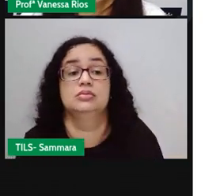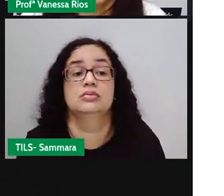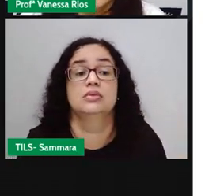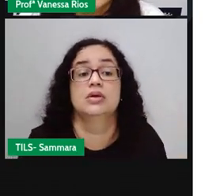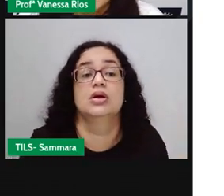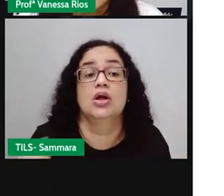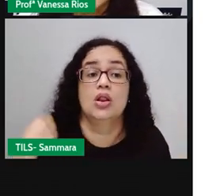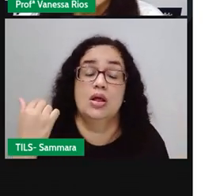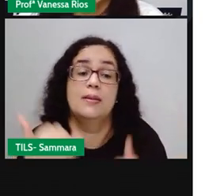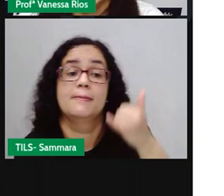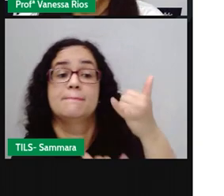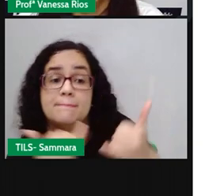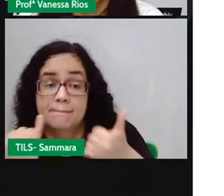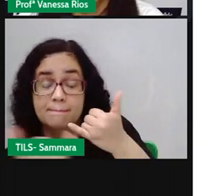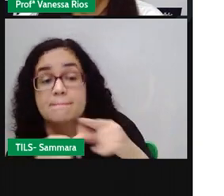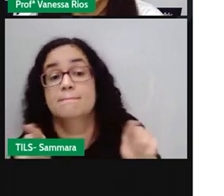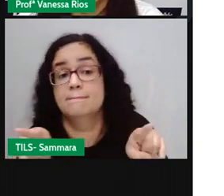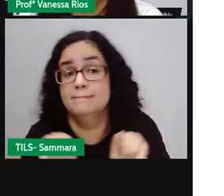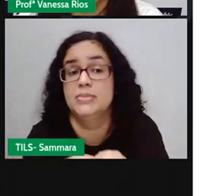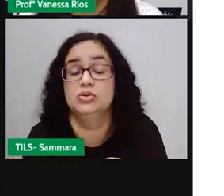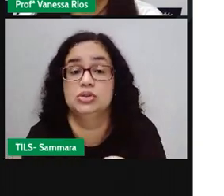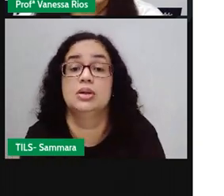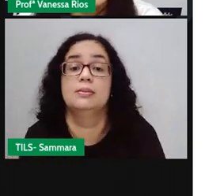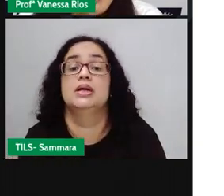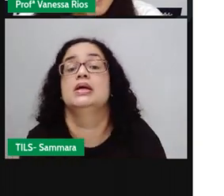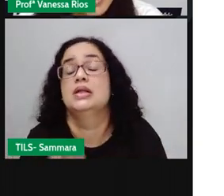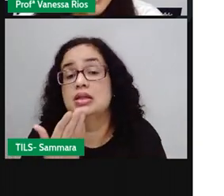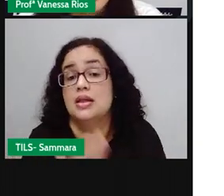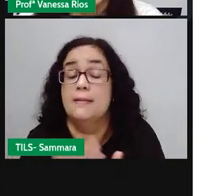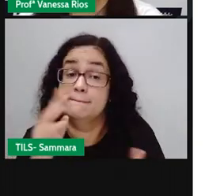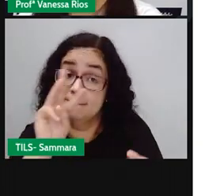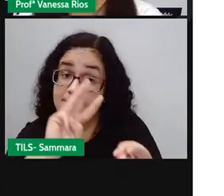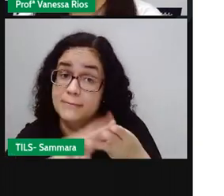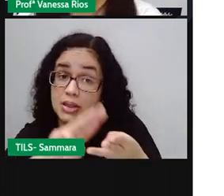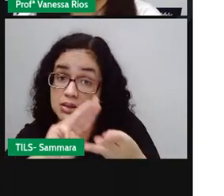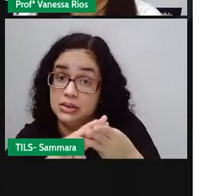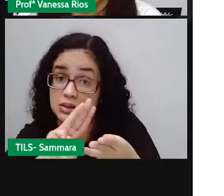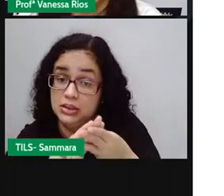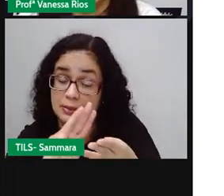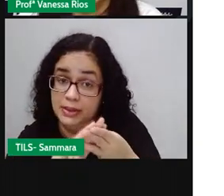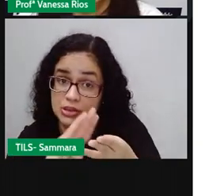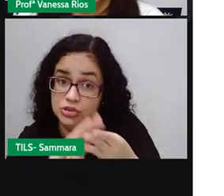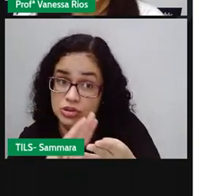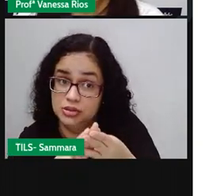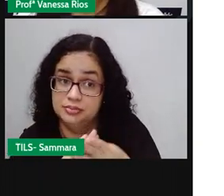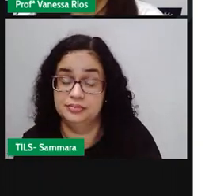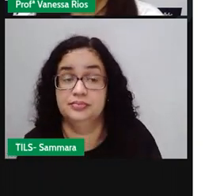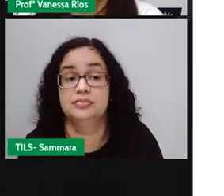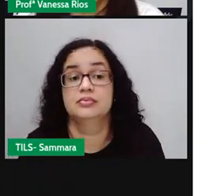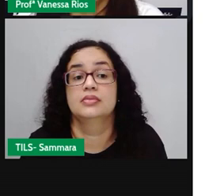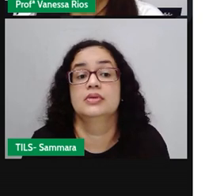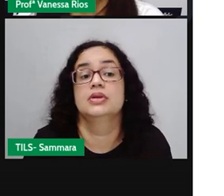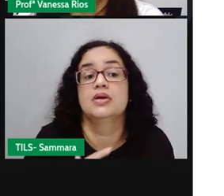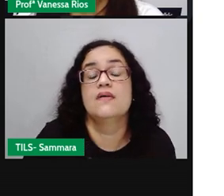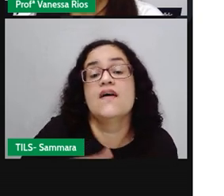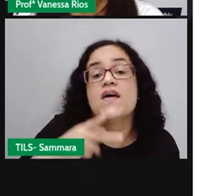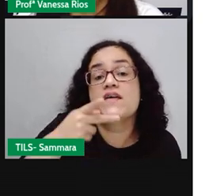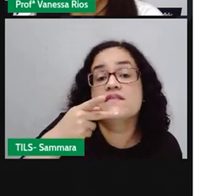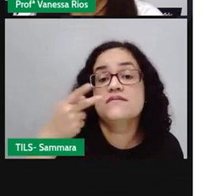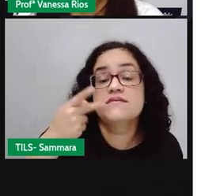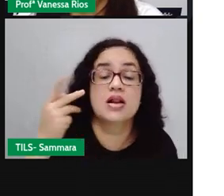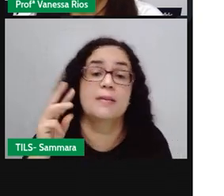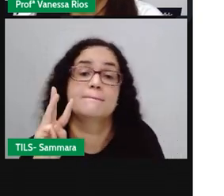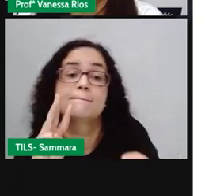para nossa diversão, mas ele pode também trabalhar matemática, isso mesmo. E aí, quando a gente fala